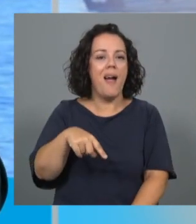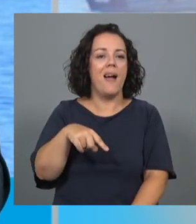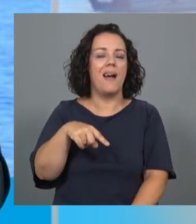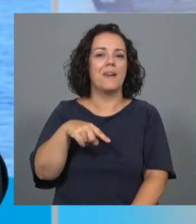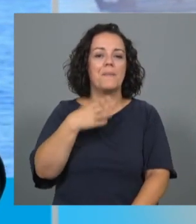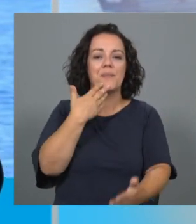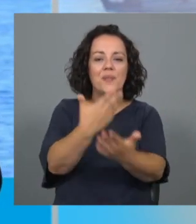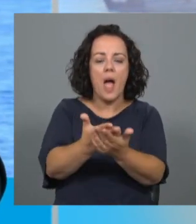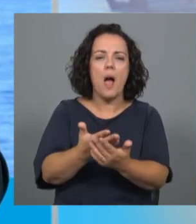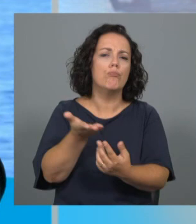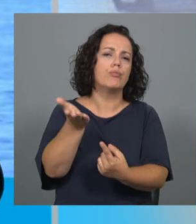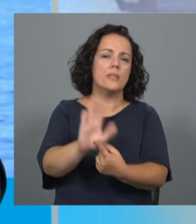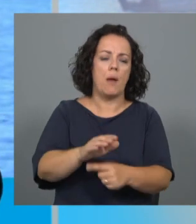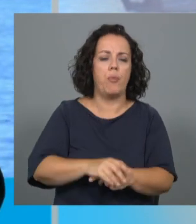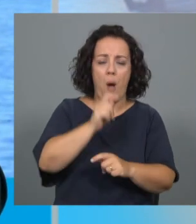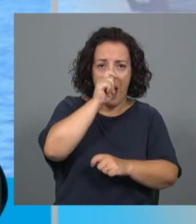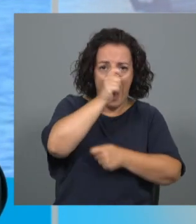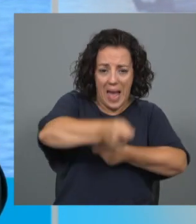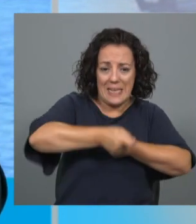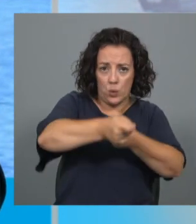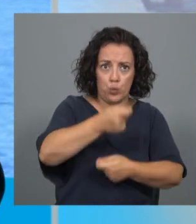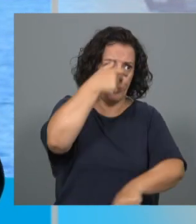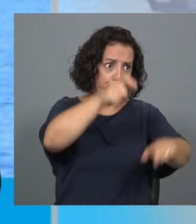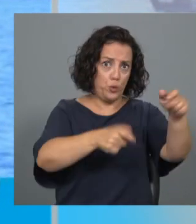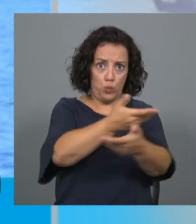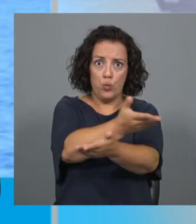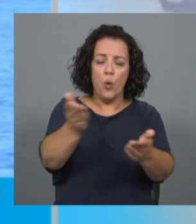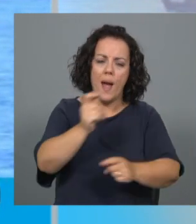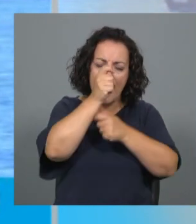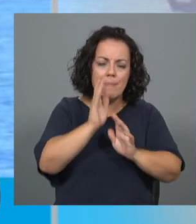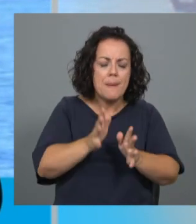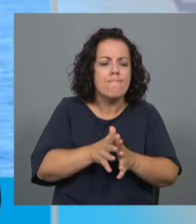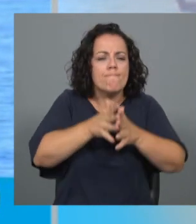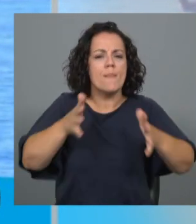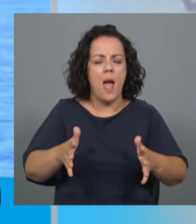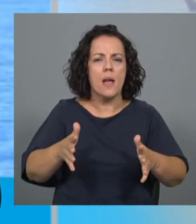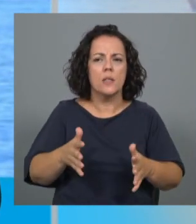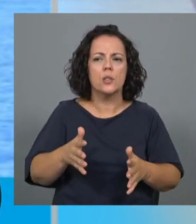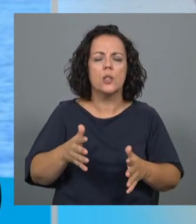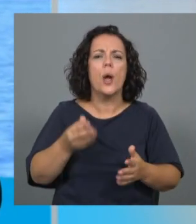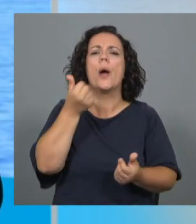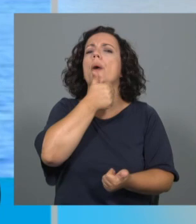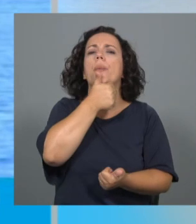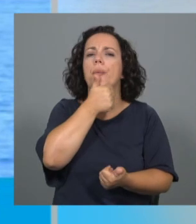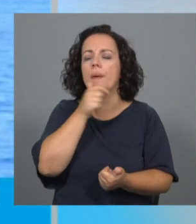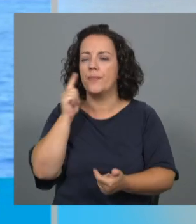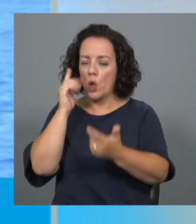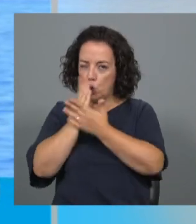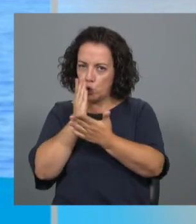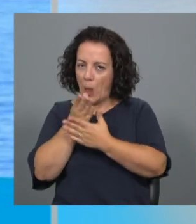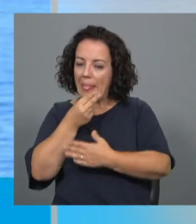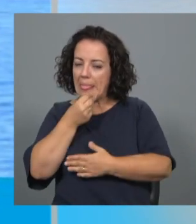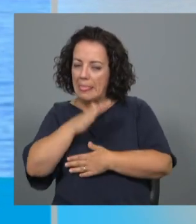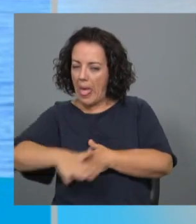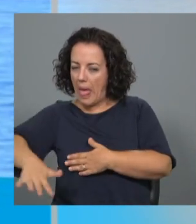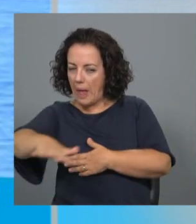a produção agrícola das pessoas. E então estudaram os solos e também o